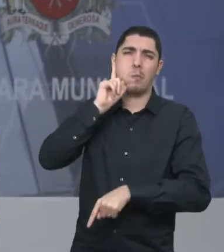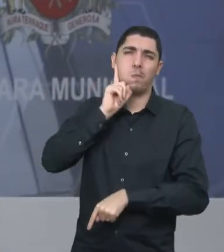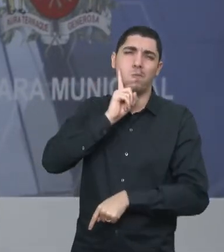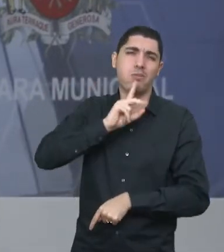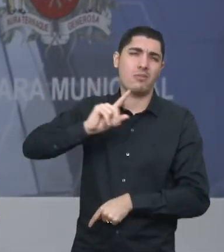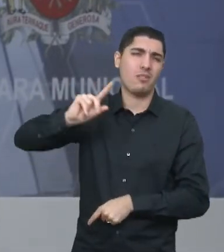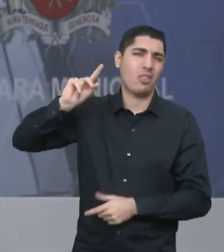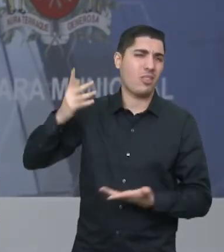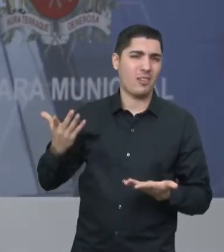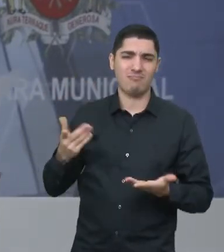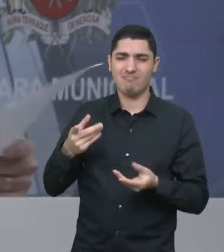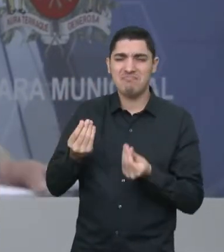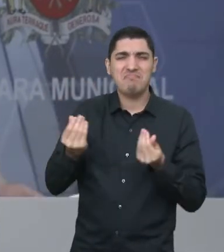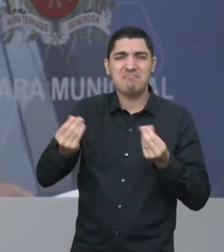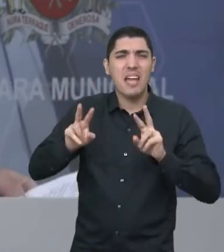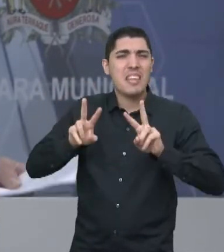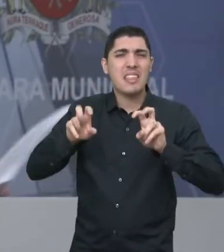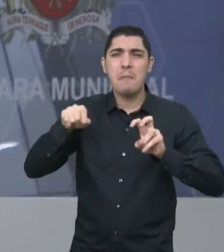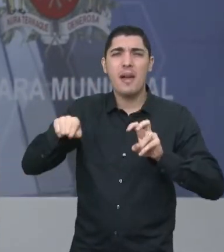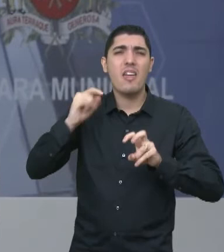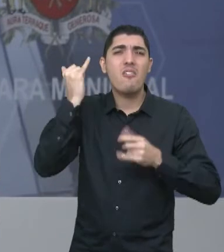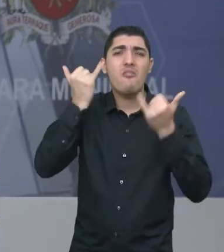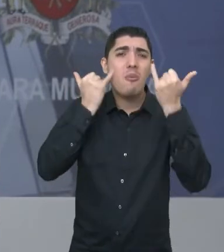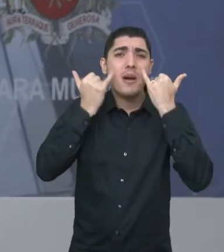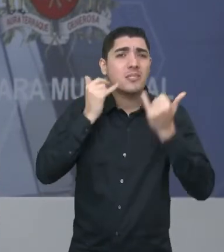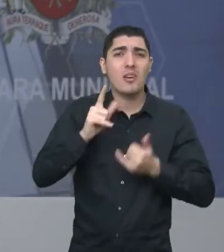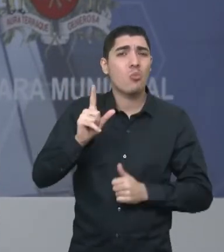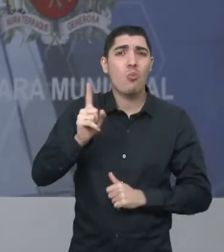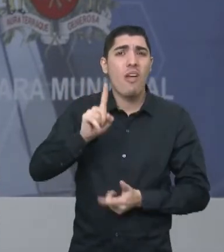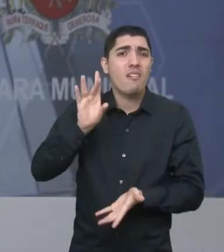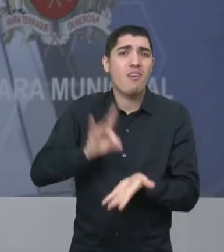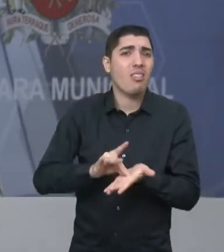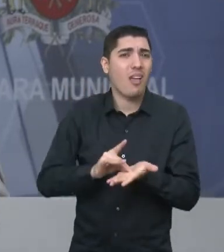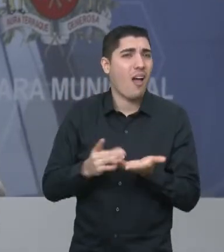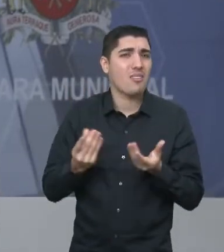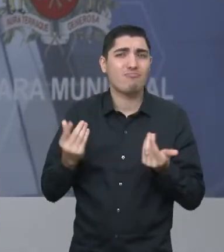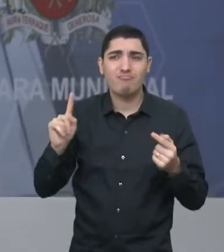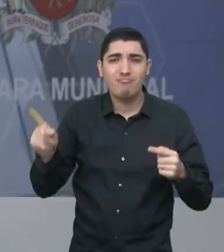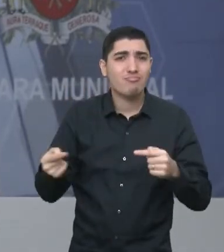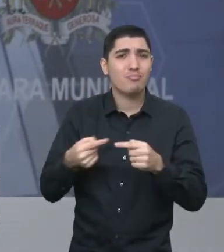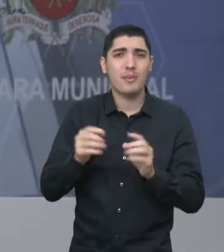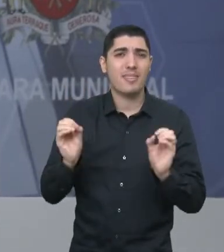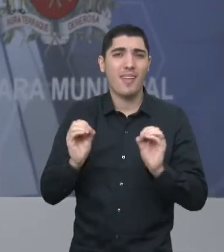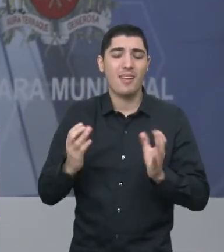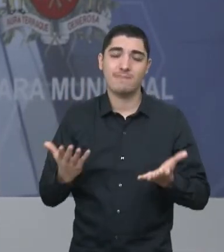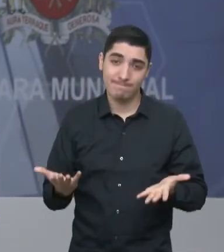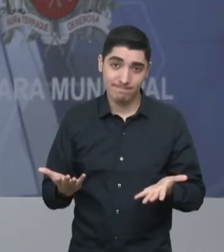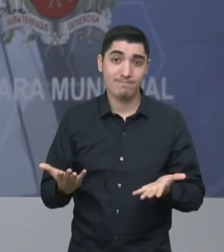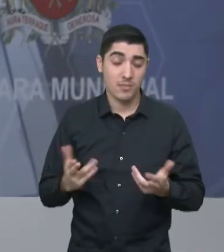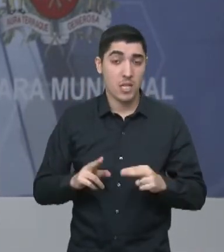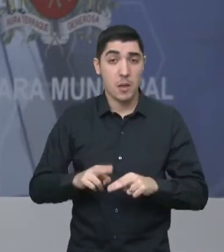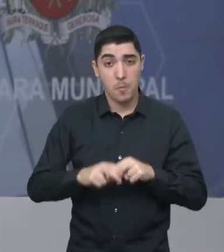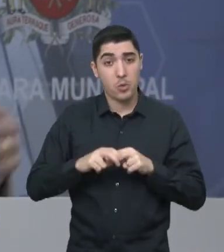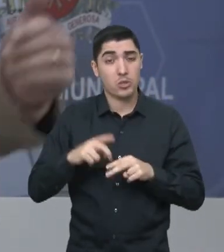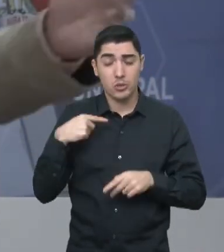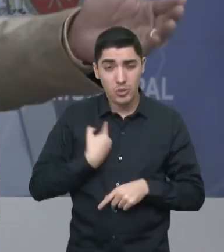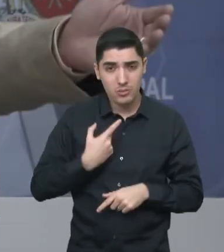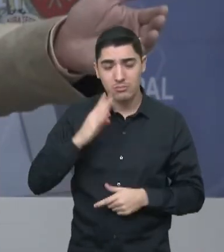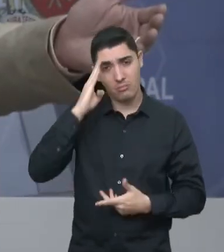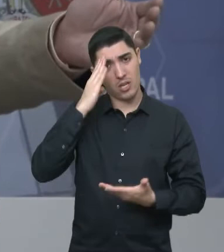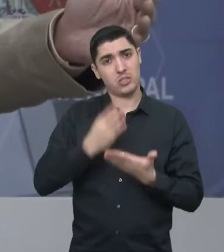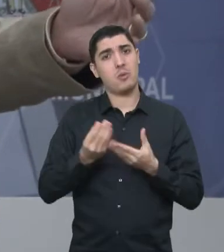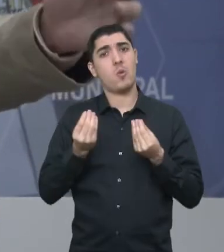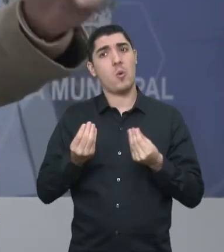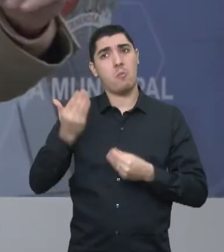passado informação que já não existe mais, que não condiz à realidade, é algo que a gente não esperava de uma pessoa